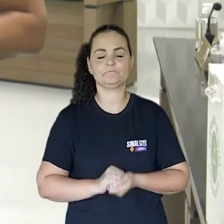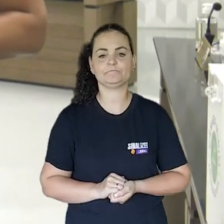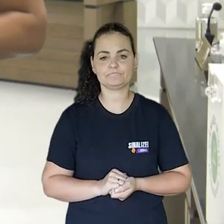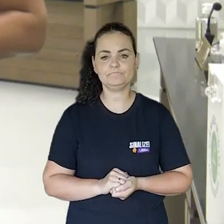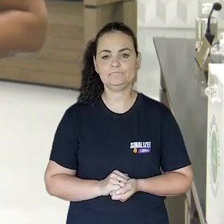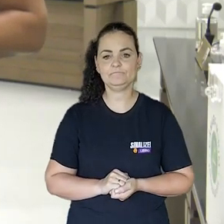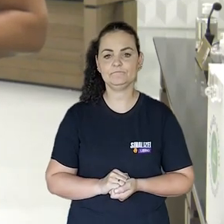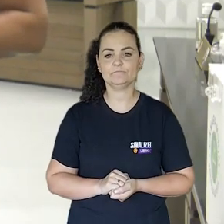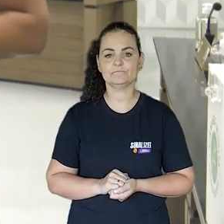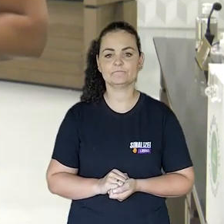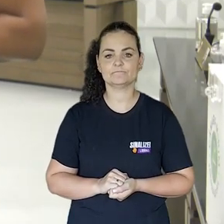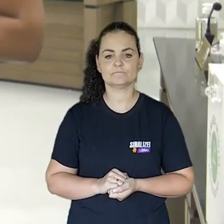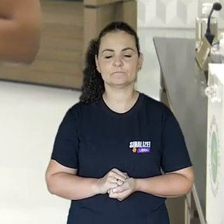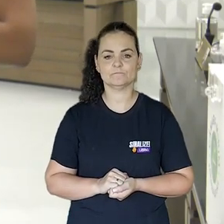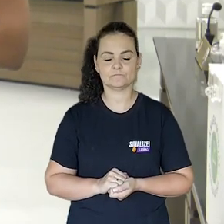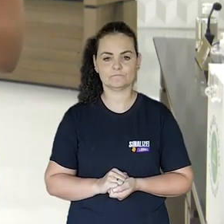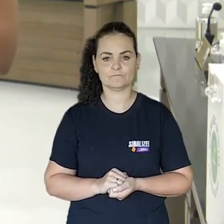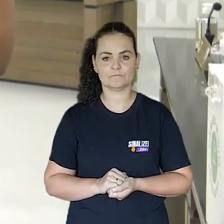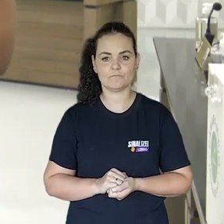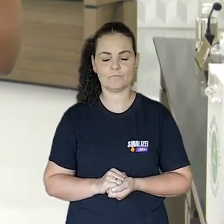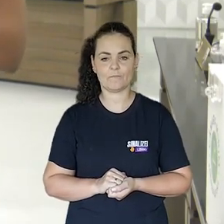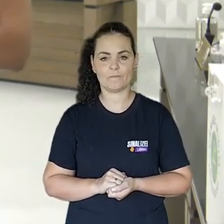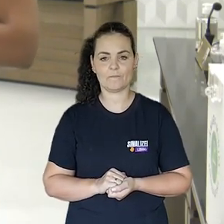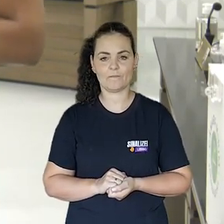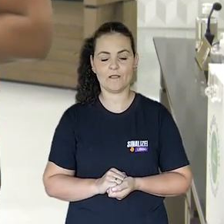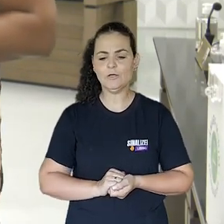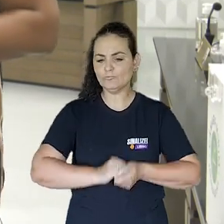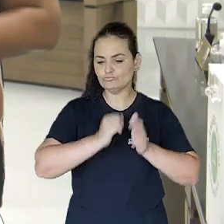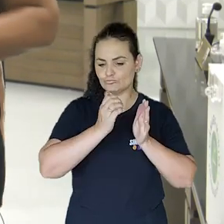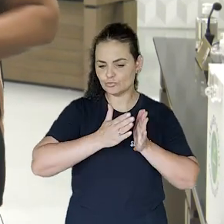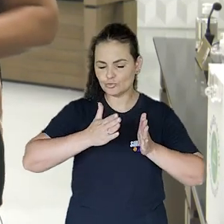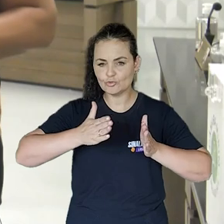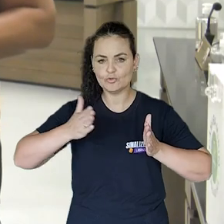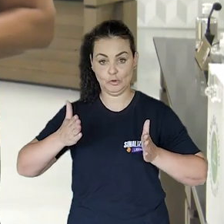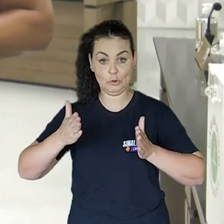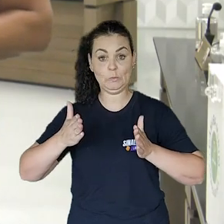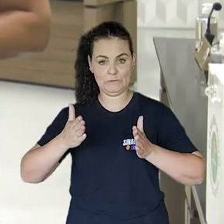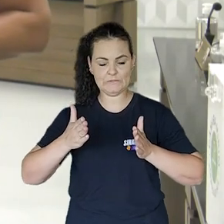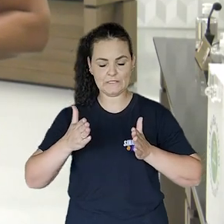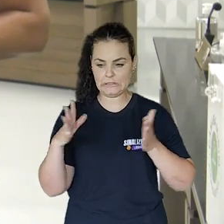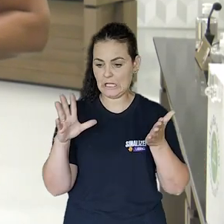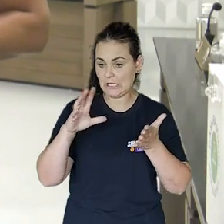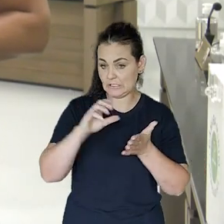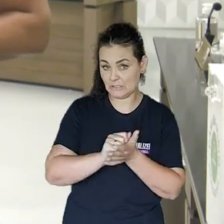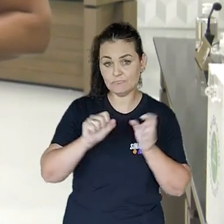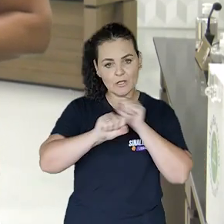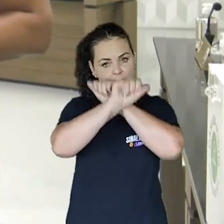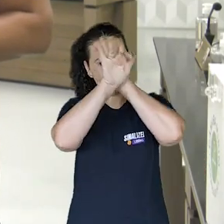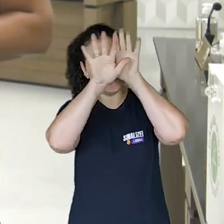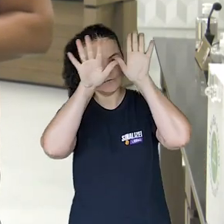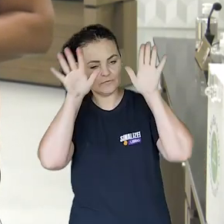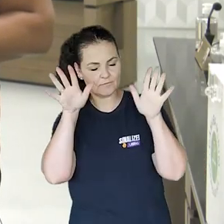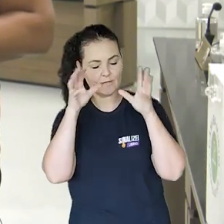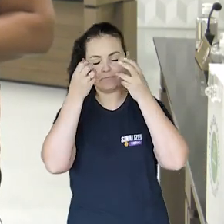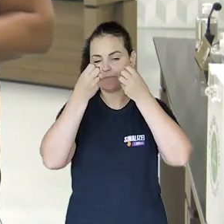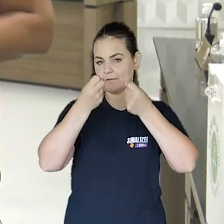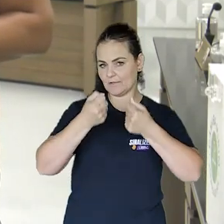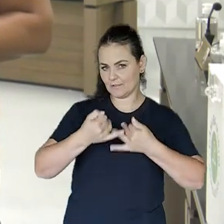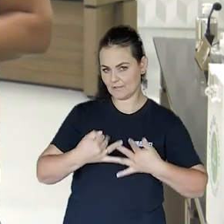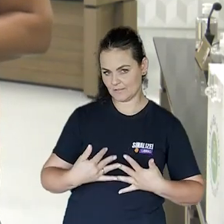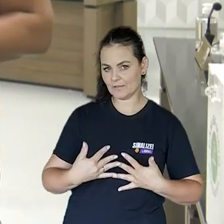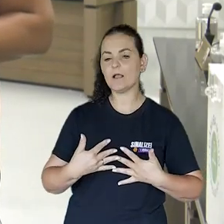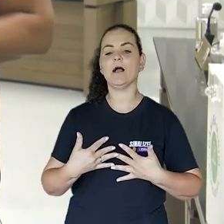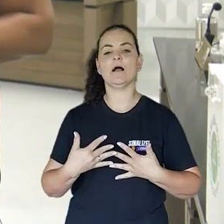vagas. E no processo de inscrição, e também porque, para a gente deixar bem claro, né, nós sempre